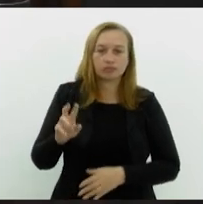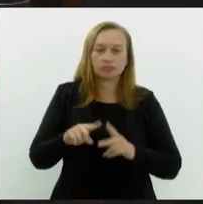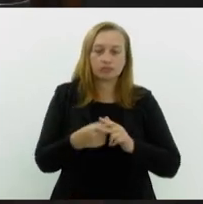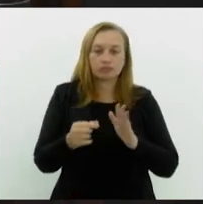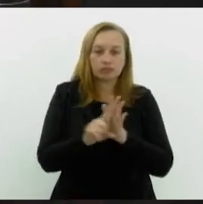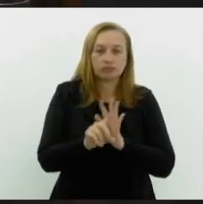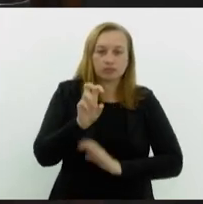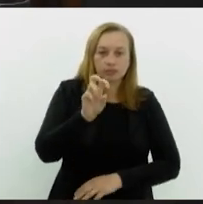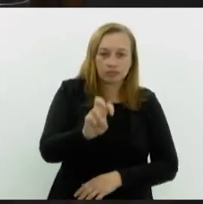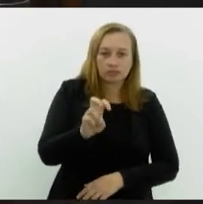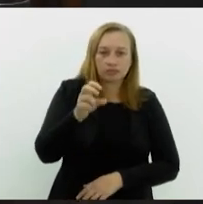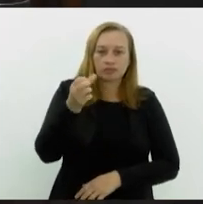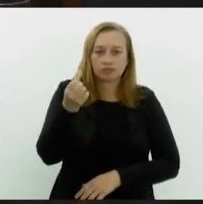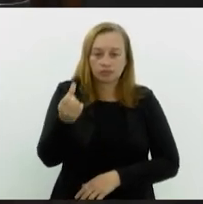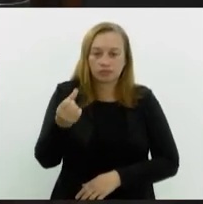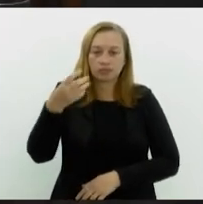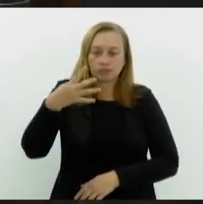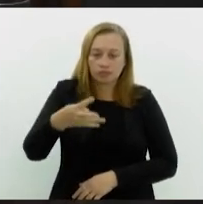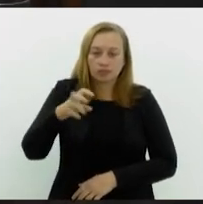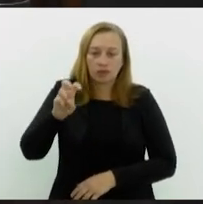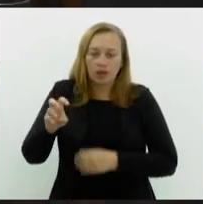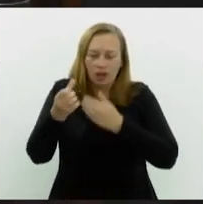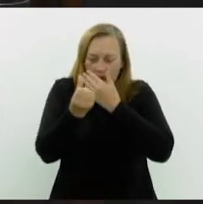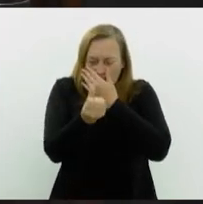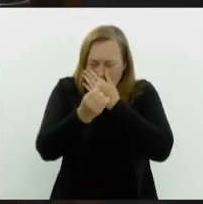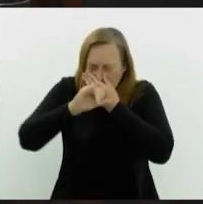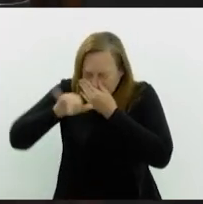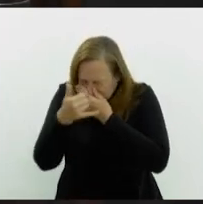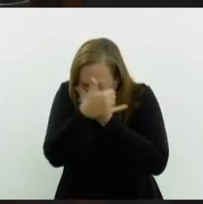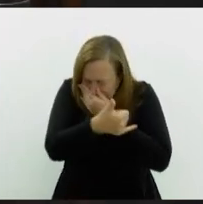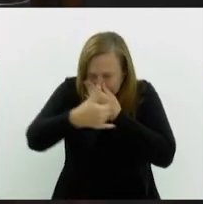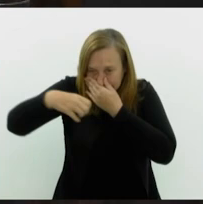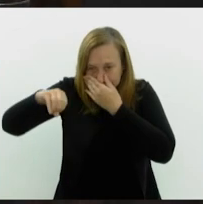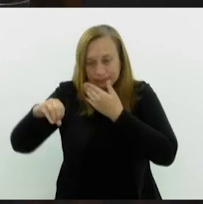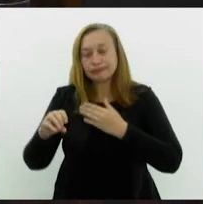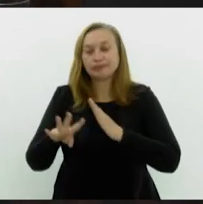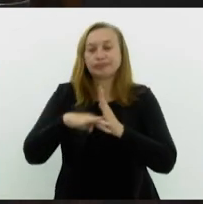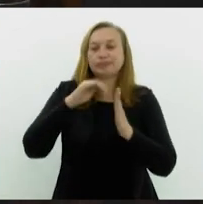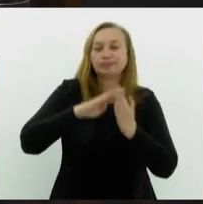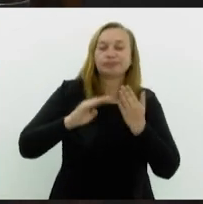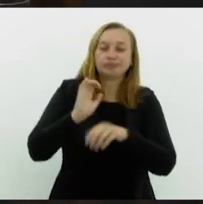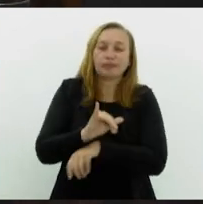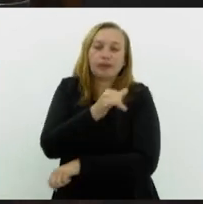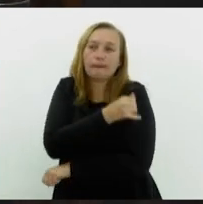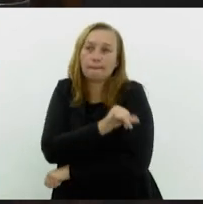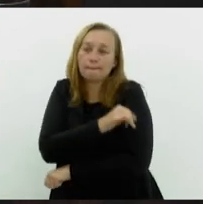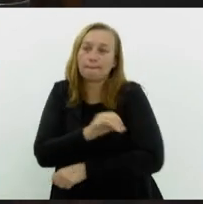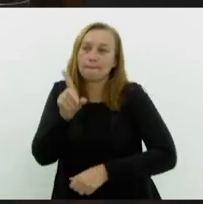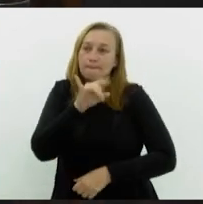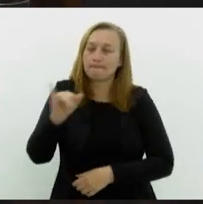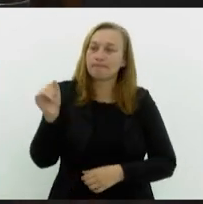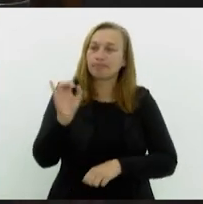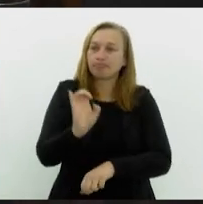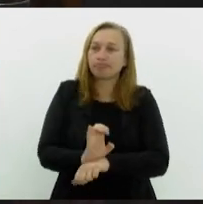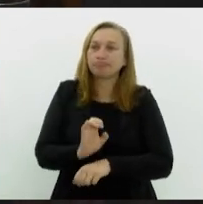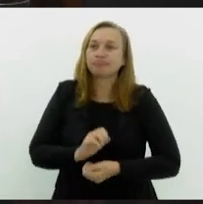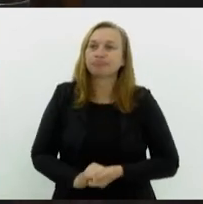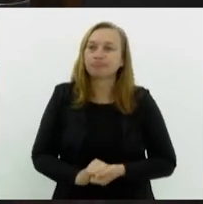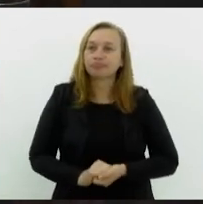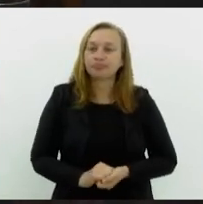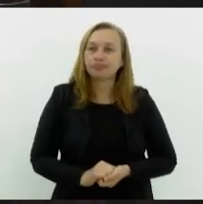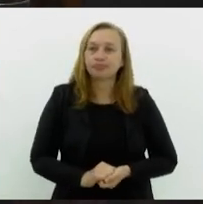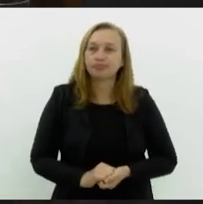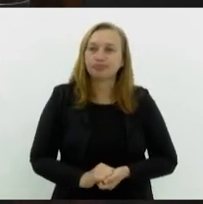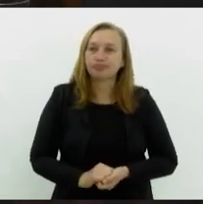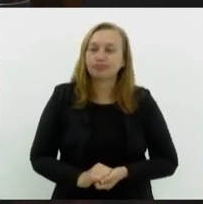a lei 5.645, de 6 de janeiro de 2010, para incluir no calendário oficial do Estado do Rio de Janeiro o dia estadual do socorrista